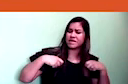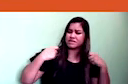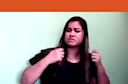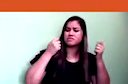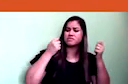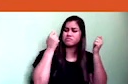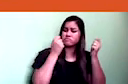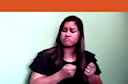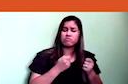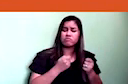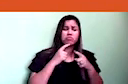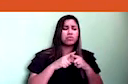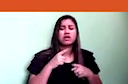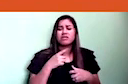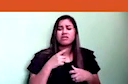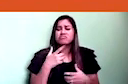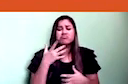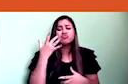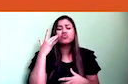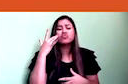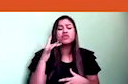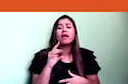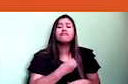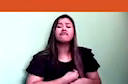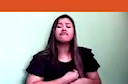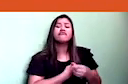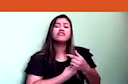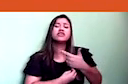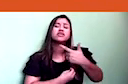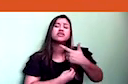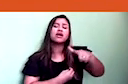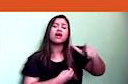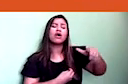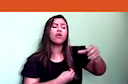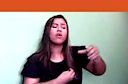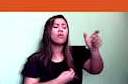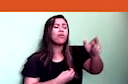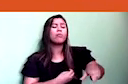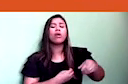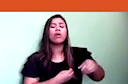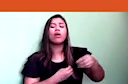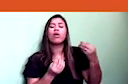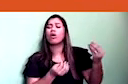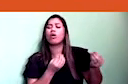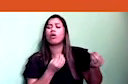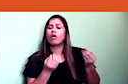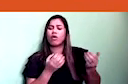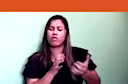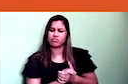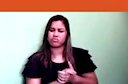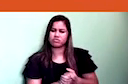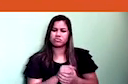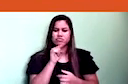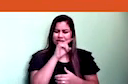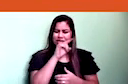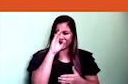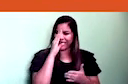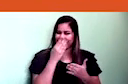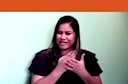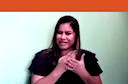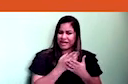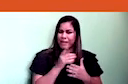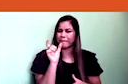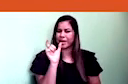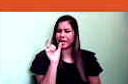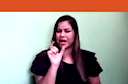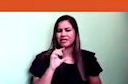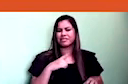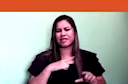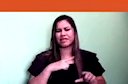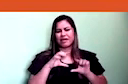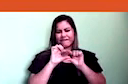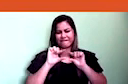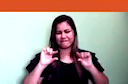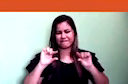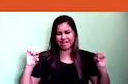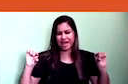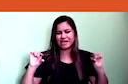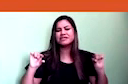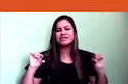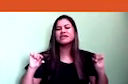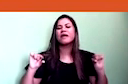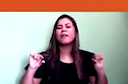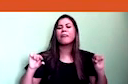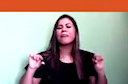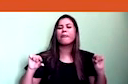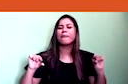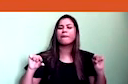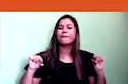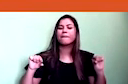outro está passando. Então, quando você acredita na resiliência, tem até uma frasezinha que eu fiz questão de colocar aqui,